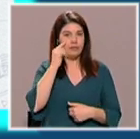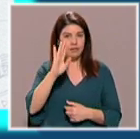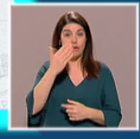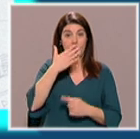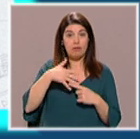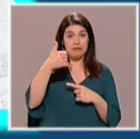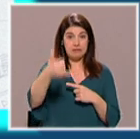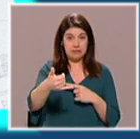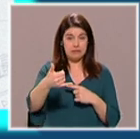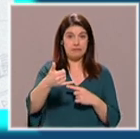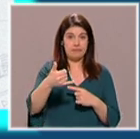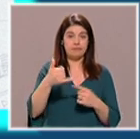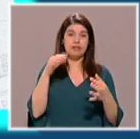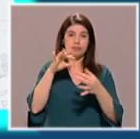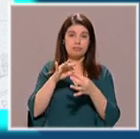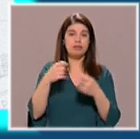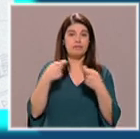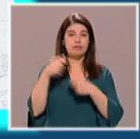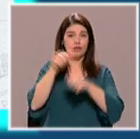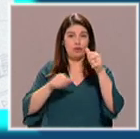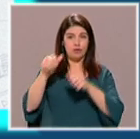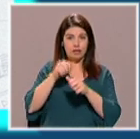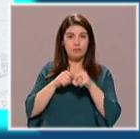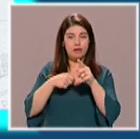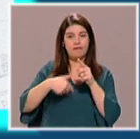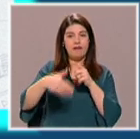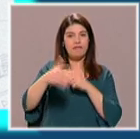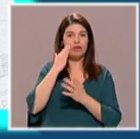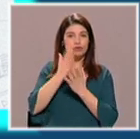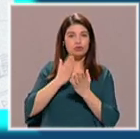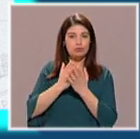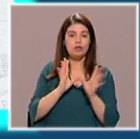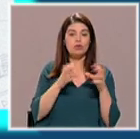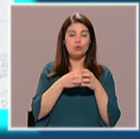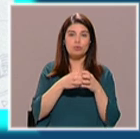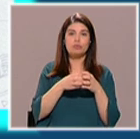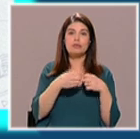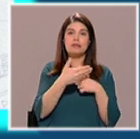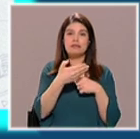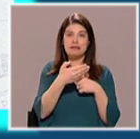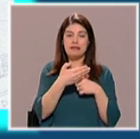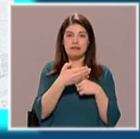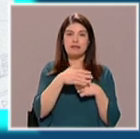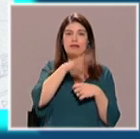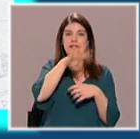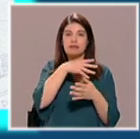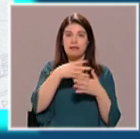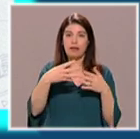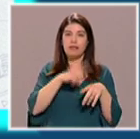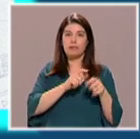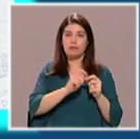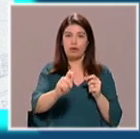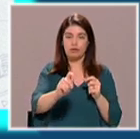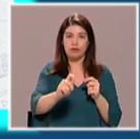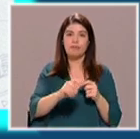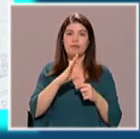próxima aula, que será no âmbito da Fisicoquímica, vocês irão estudar o grupo 17 da tabela periódica, o grupo dos halogénios,